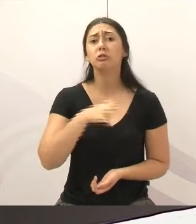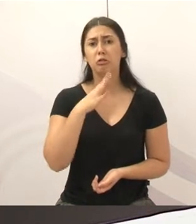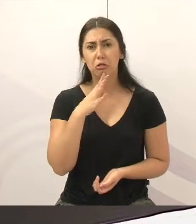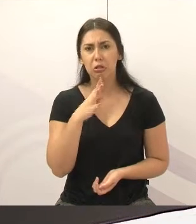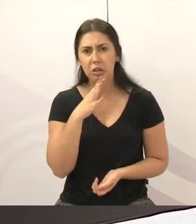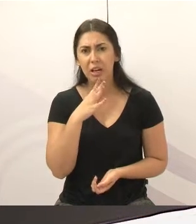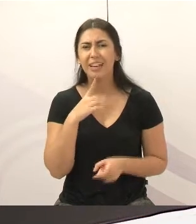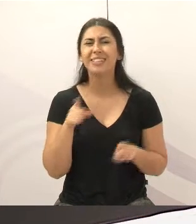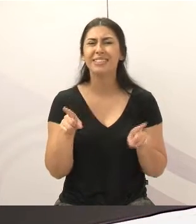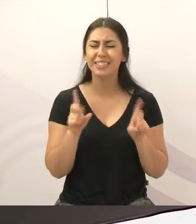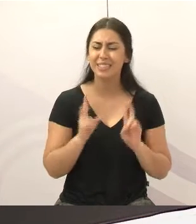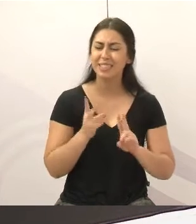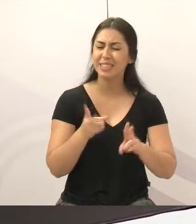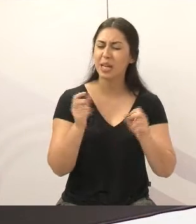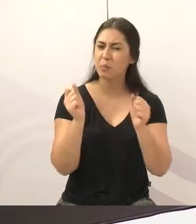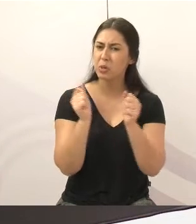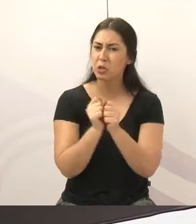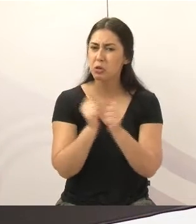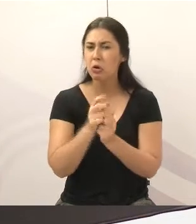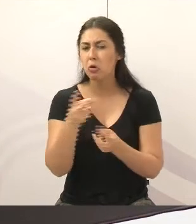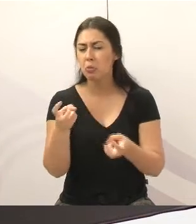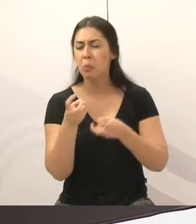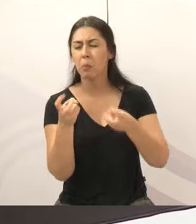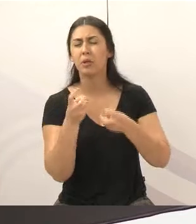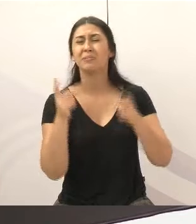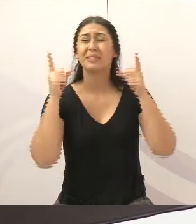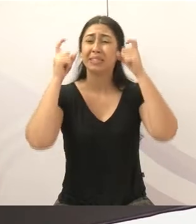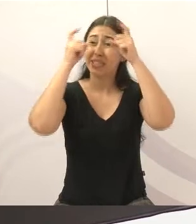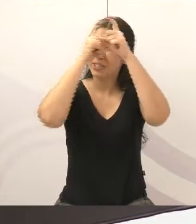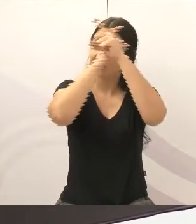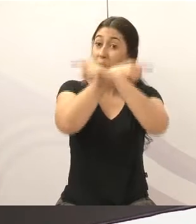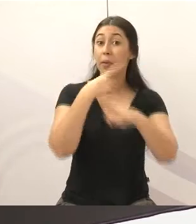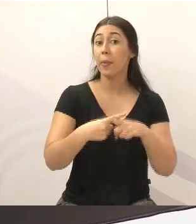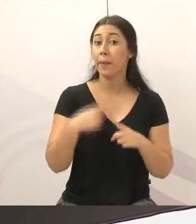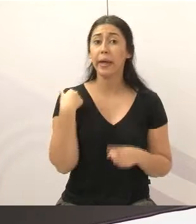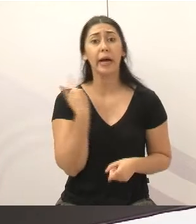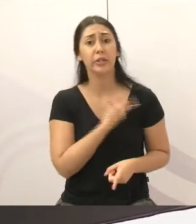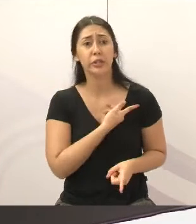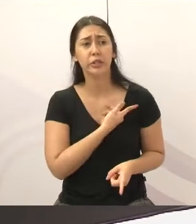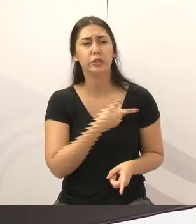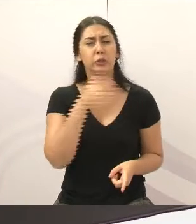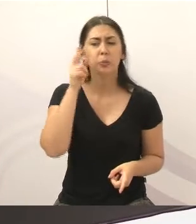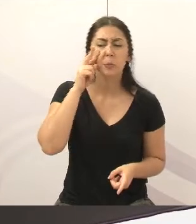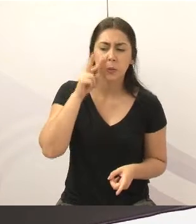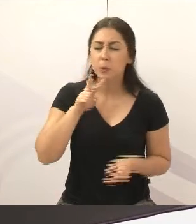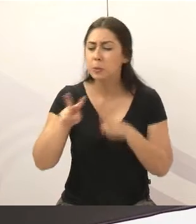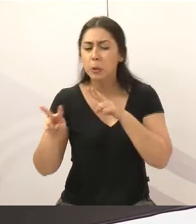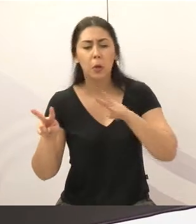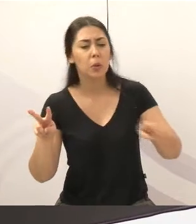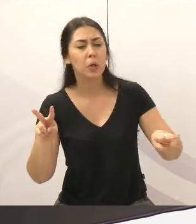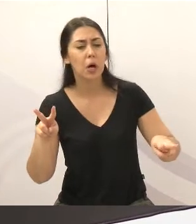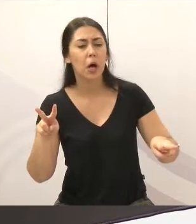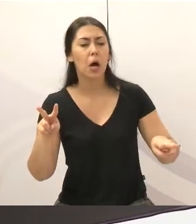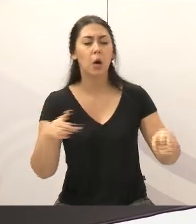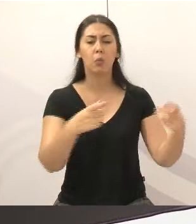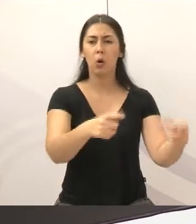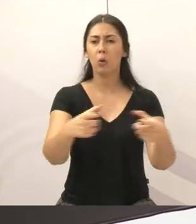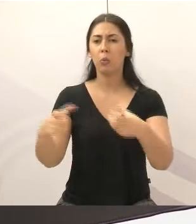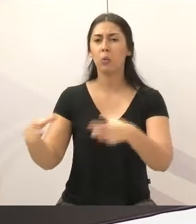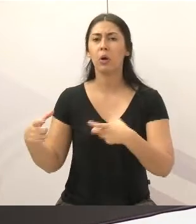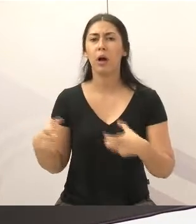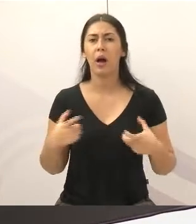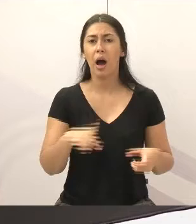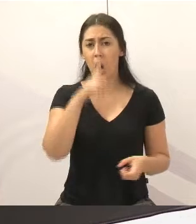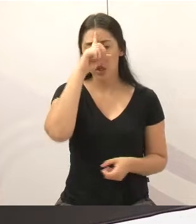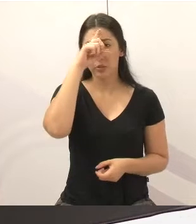vem acompanhando a dificuldade, porque nós estamos fiscalizando as unidades de saúde do nosso município e trabalhando. Eu